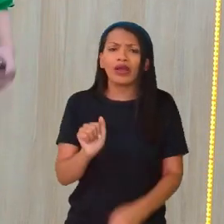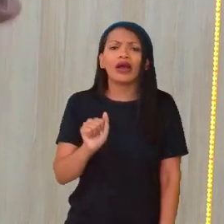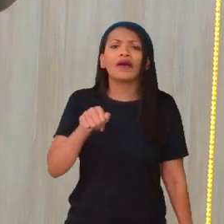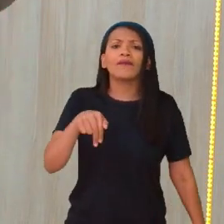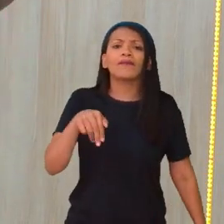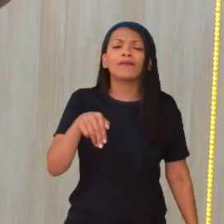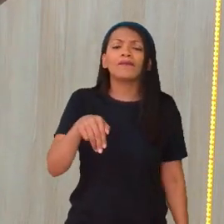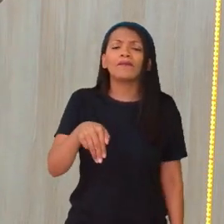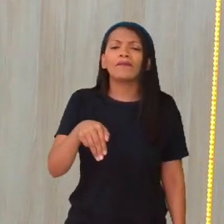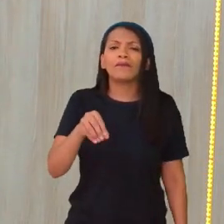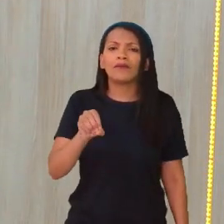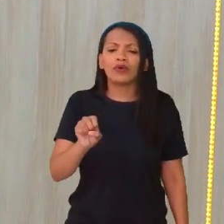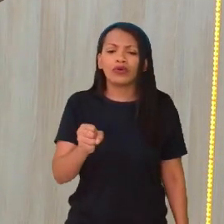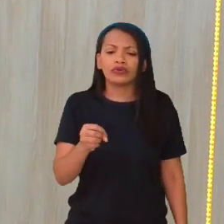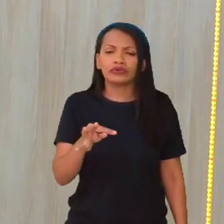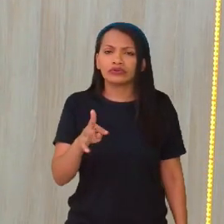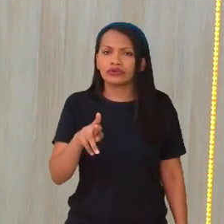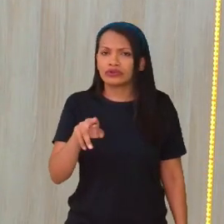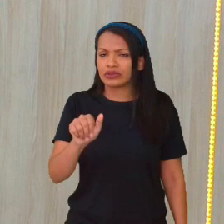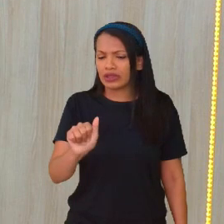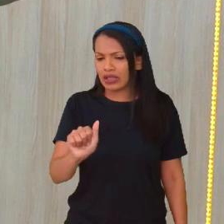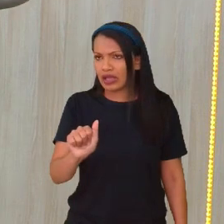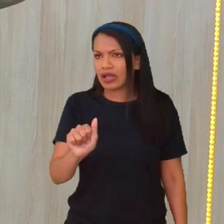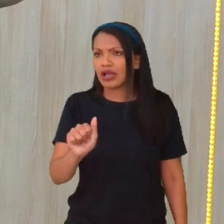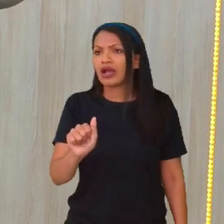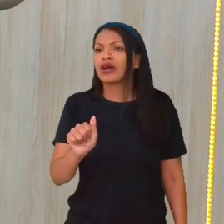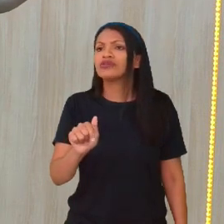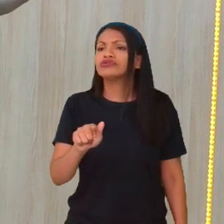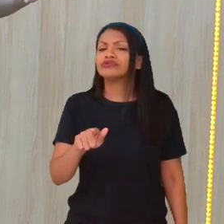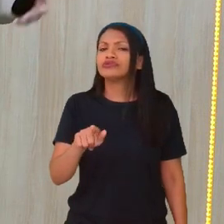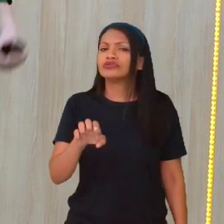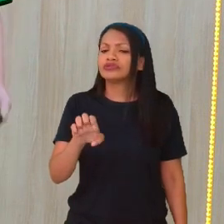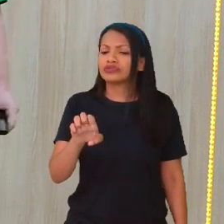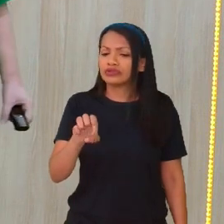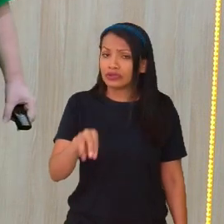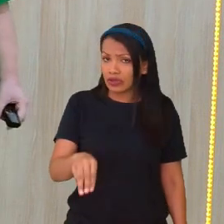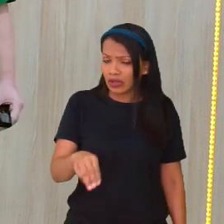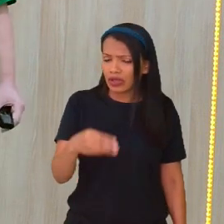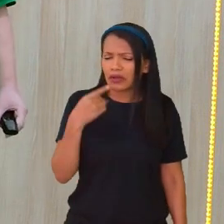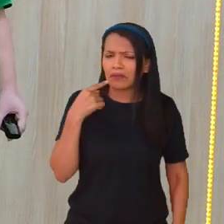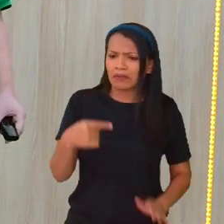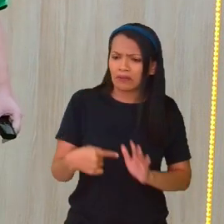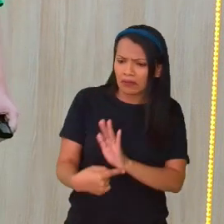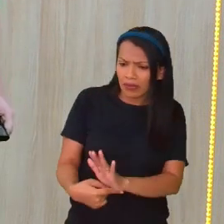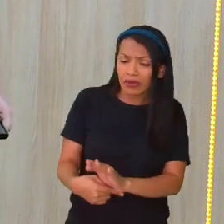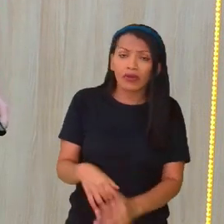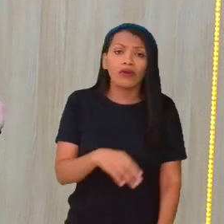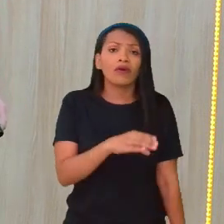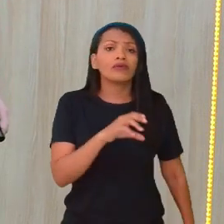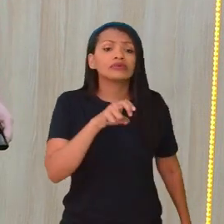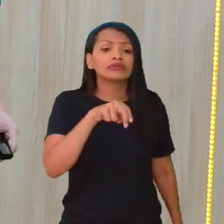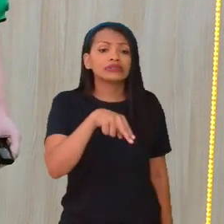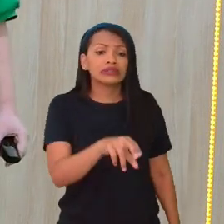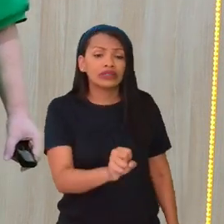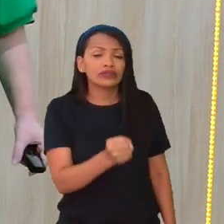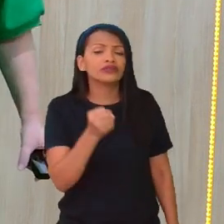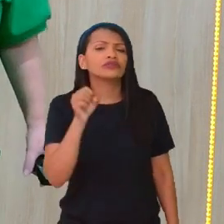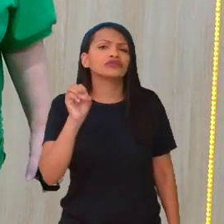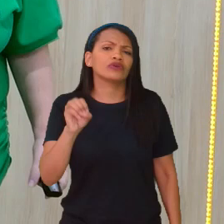amostragem quer dizer que eu não estou pegando todo mundo como no censo. O censo, o recenseador tem que ir